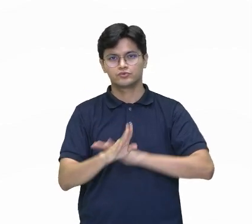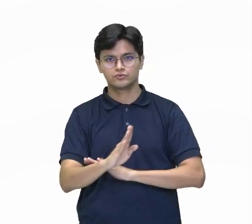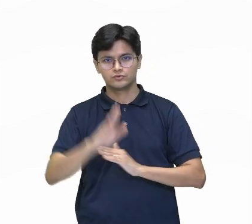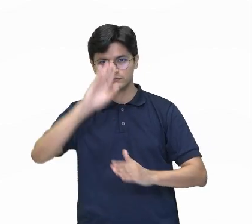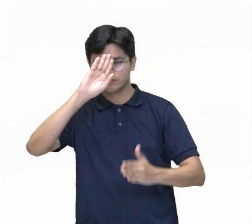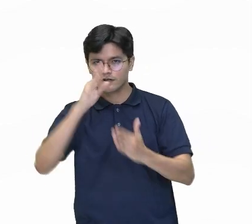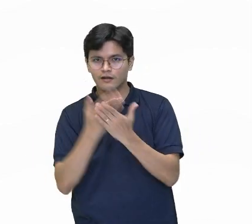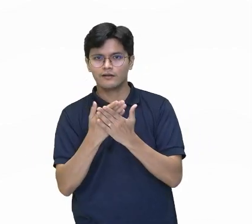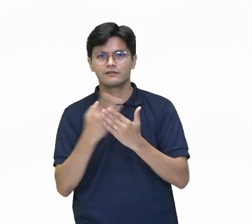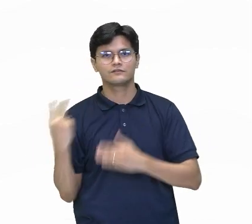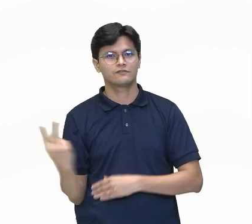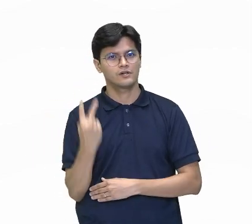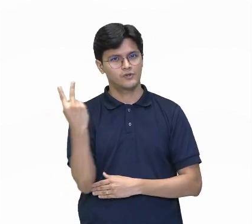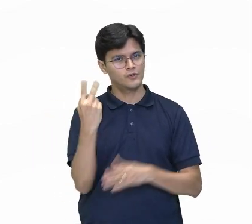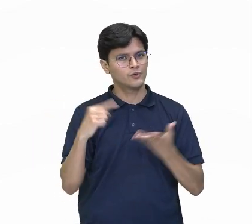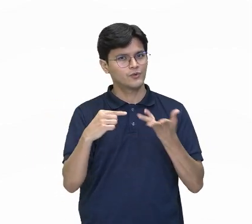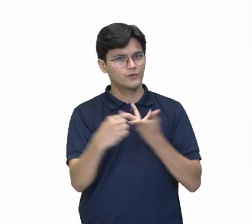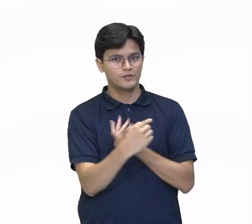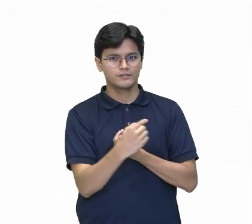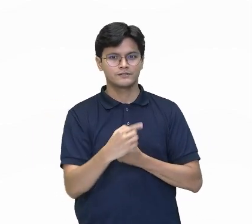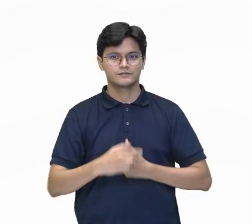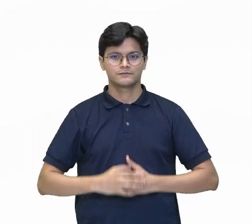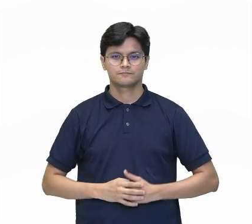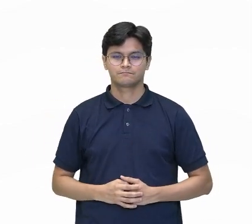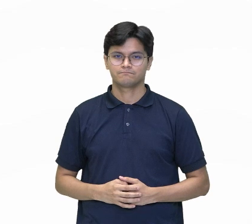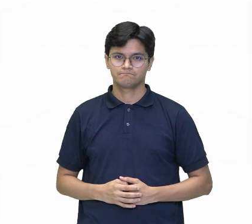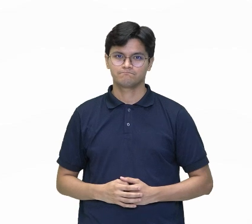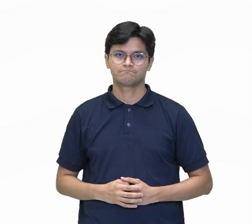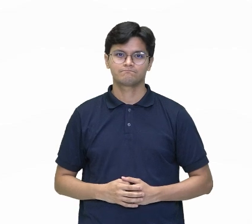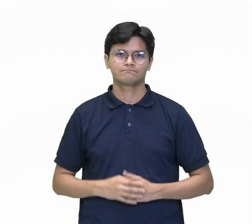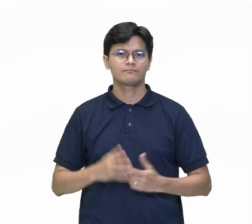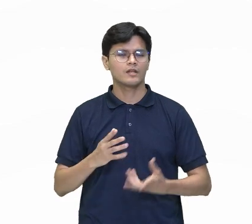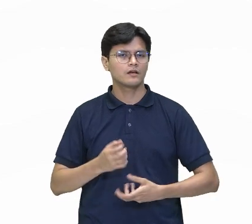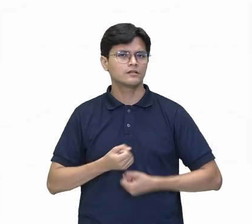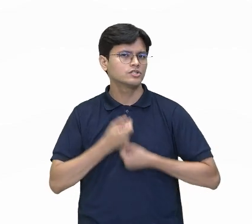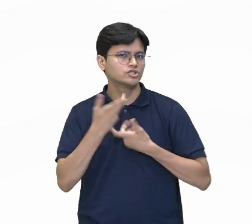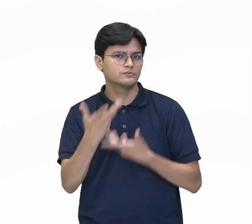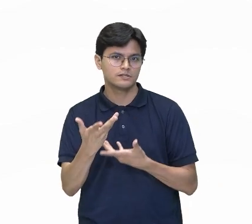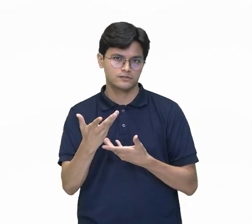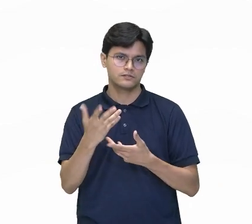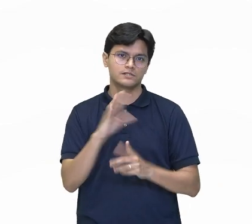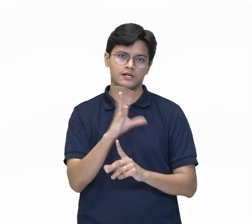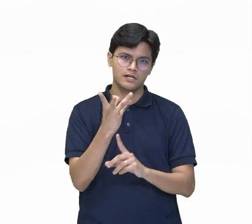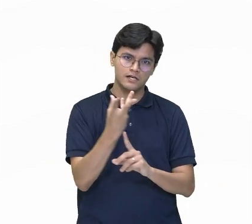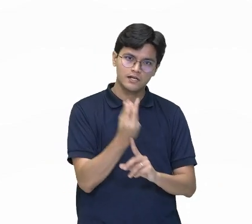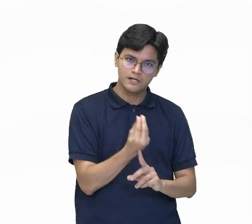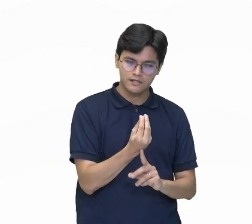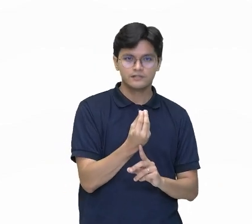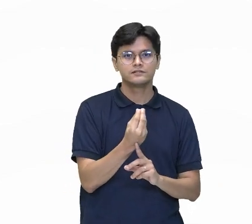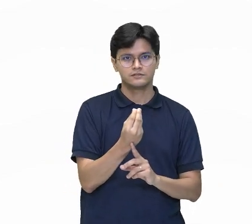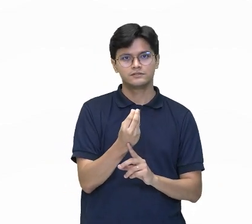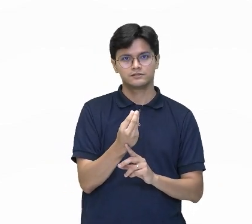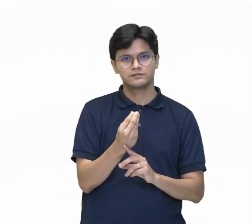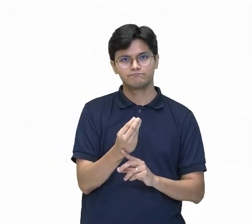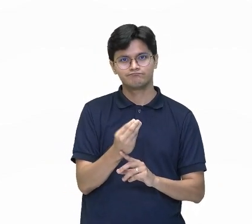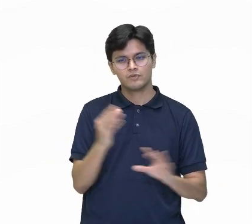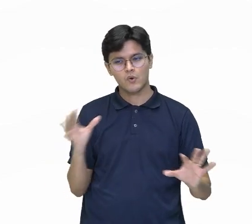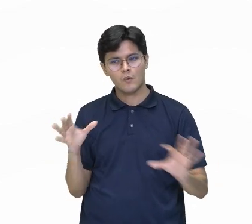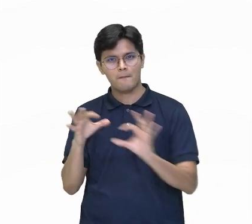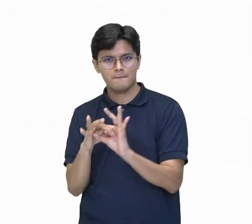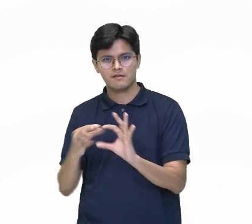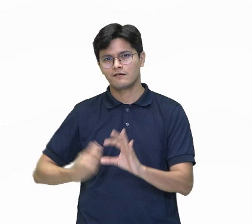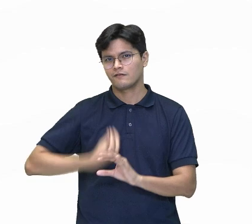esses valores. Essas expressões artísticas, elas integram o quê? O cotidiano, a vida das